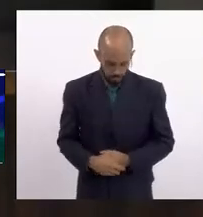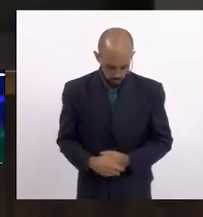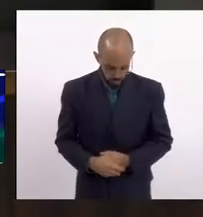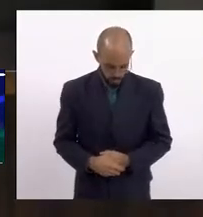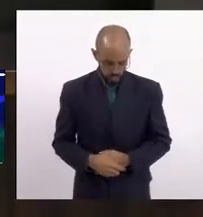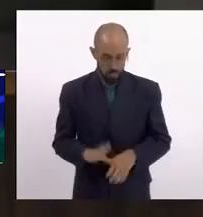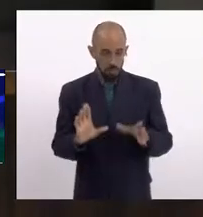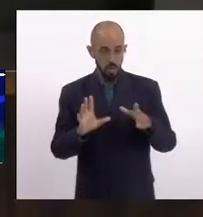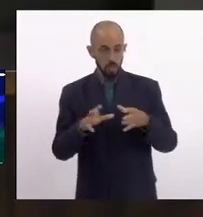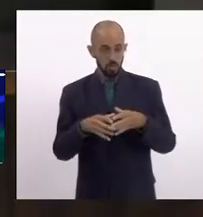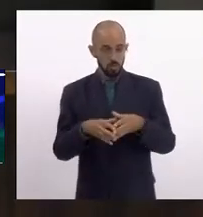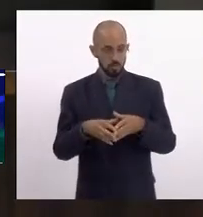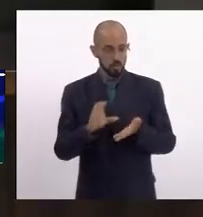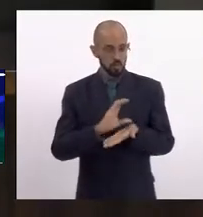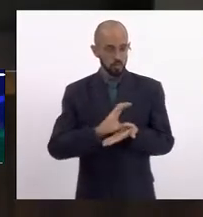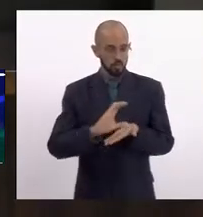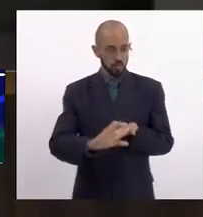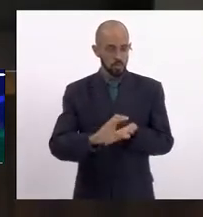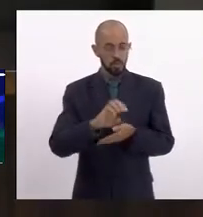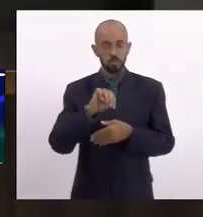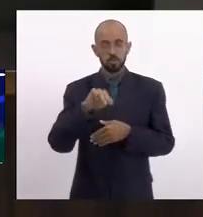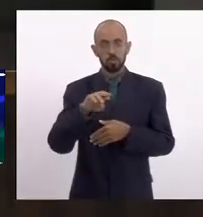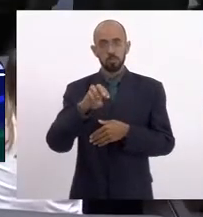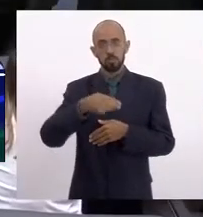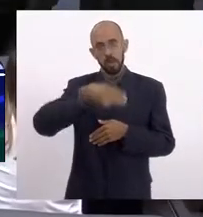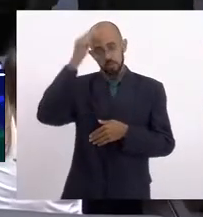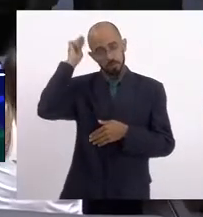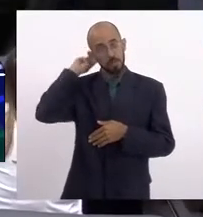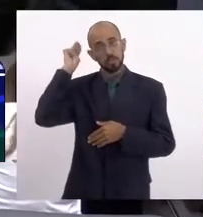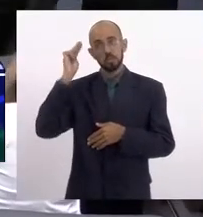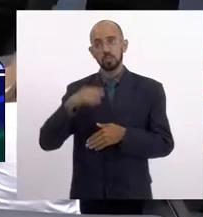e ela começou hoje o Flamengo é que tá demais para ser